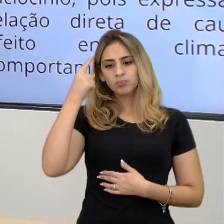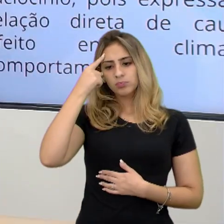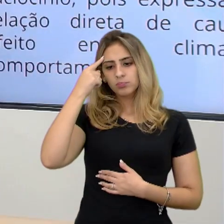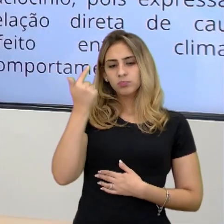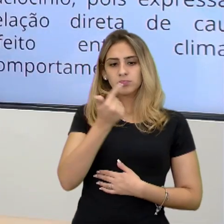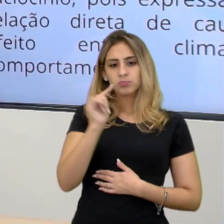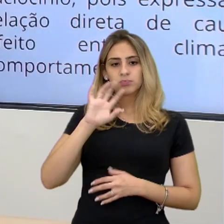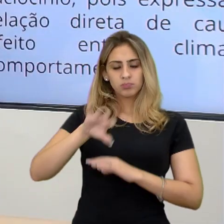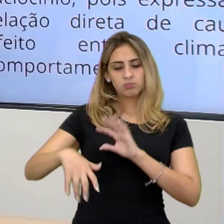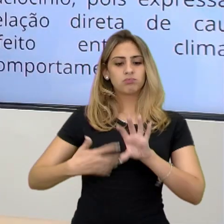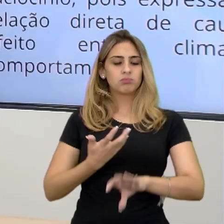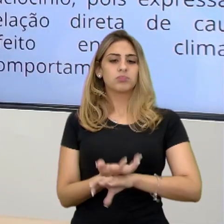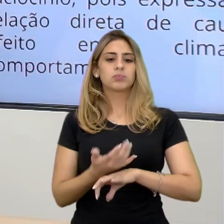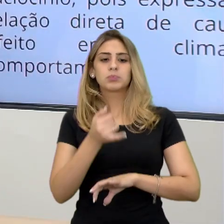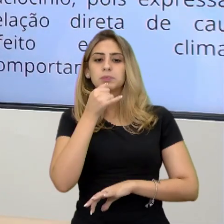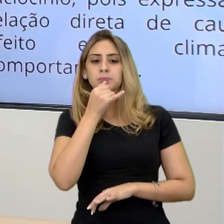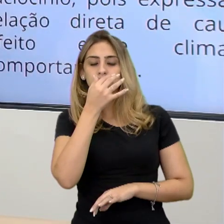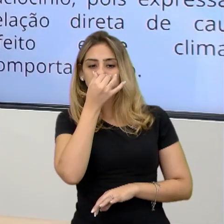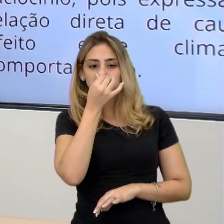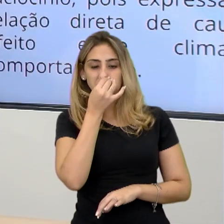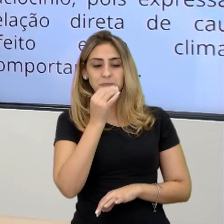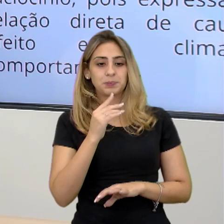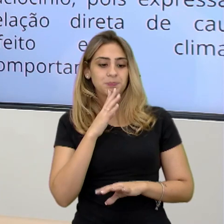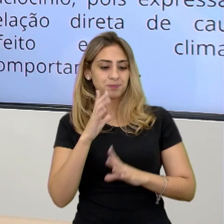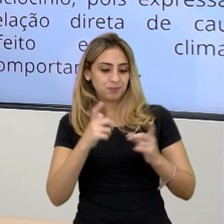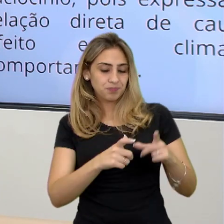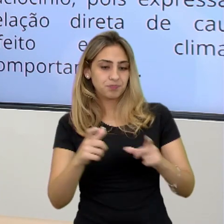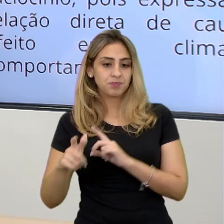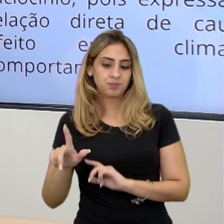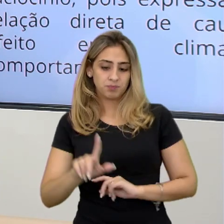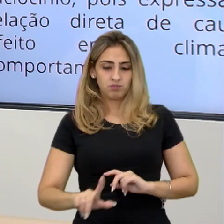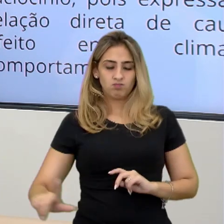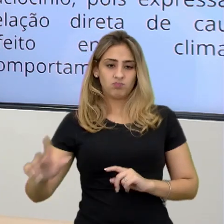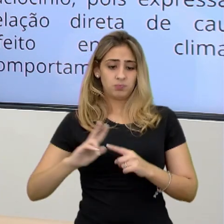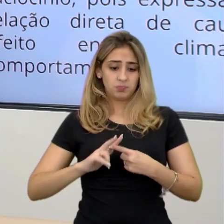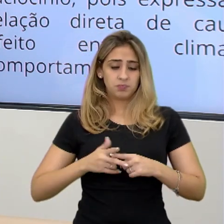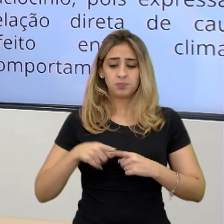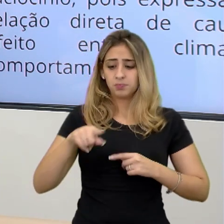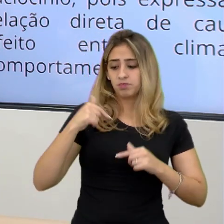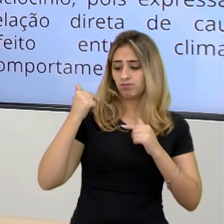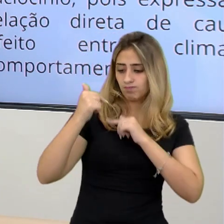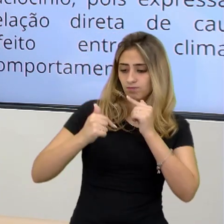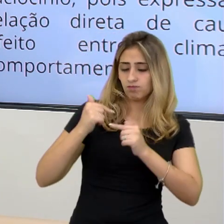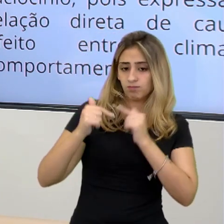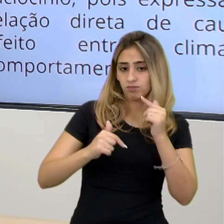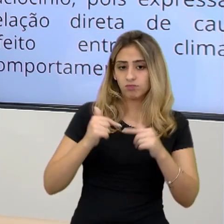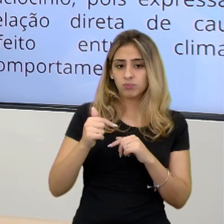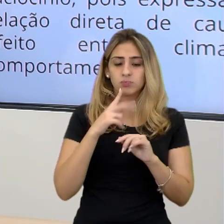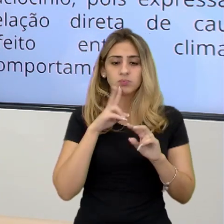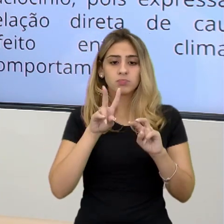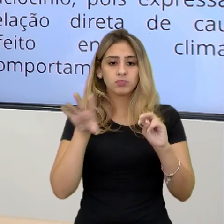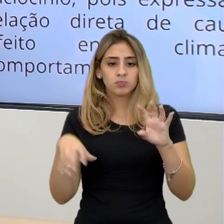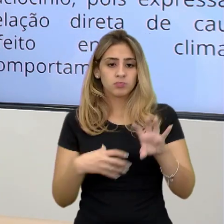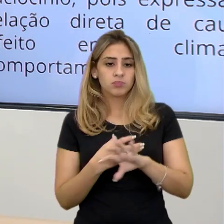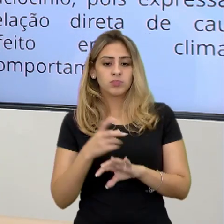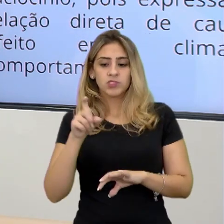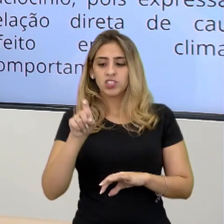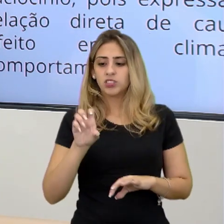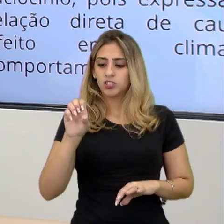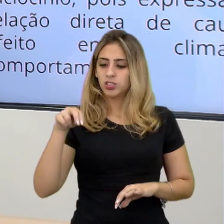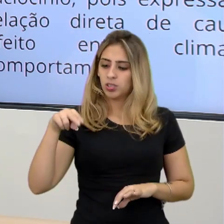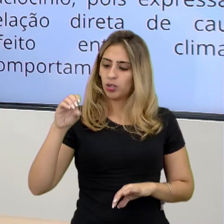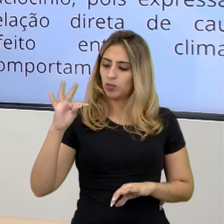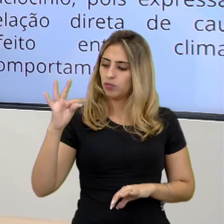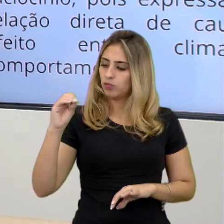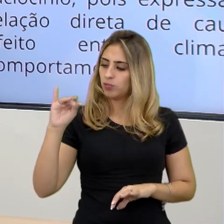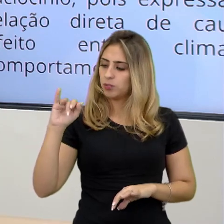outros componentes, né? Por exemplo, de oficina literária, eles estão trabalhando a questão da xenofobia,